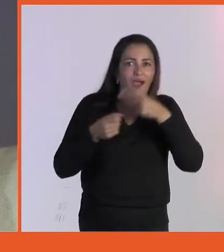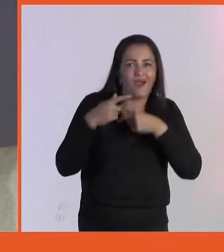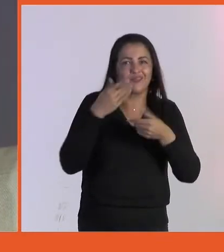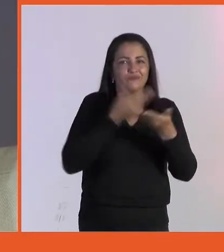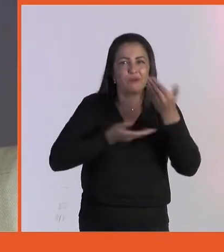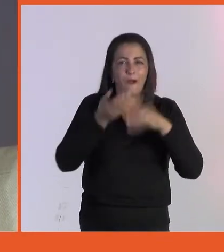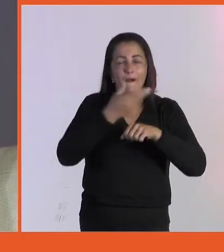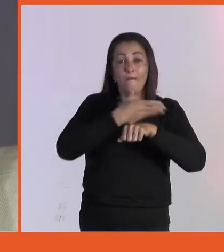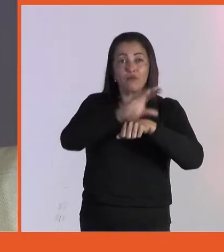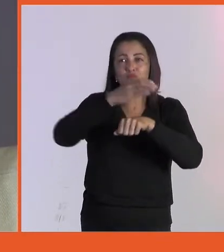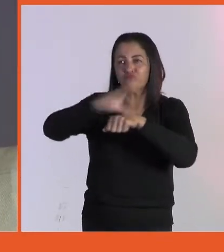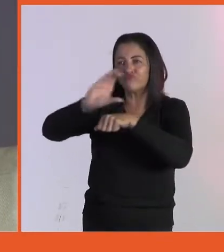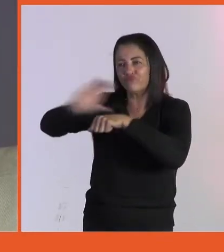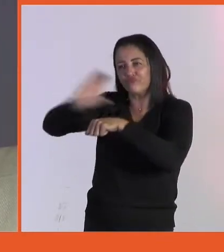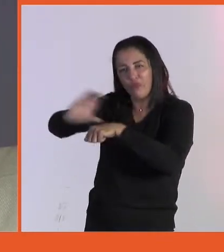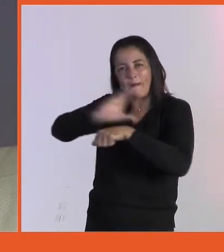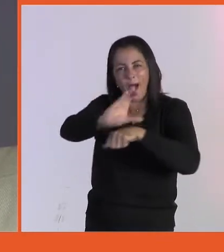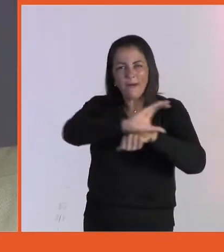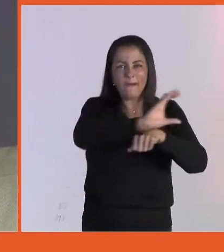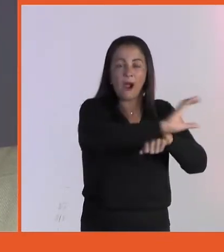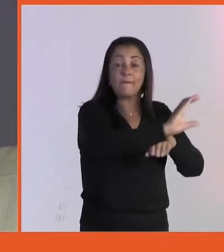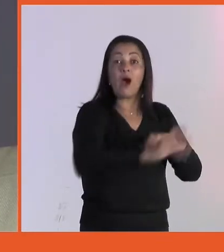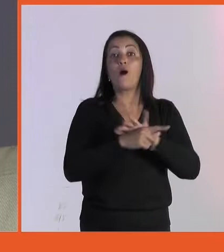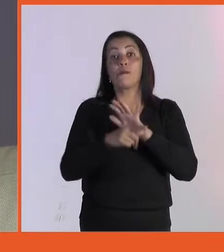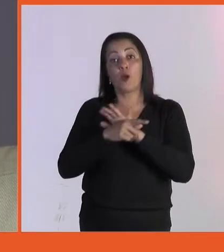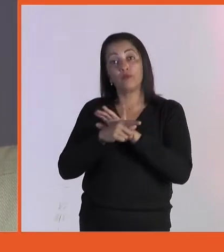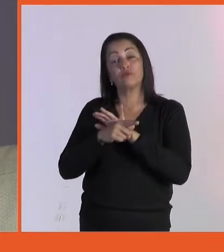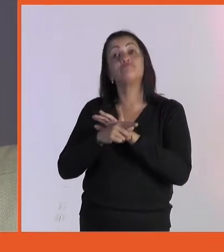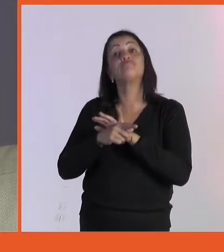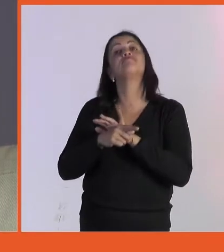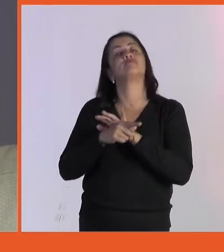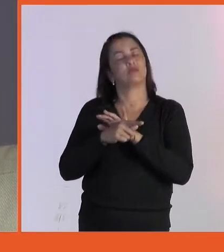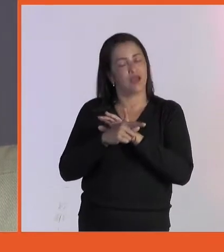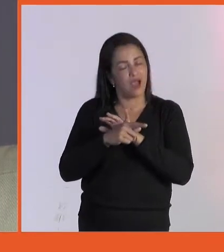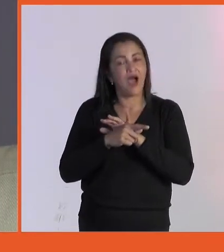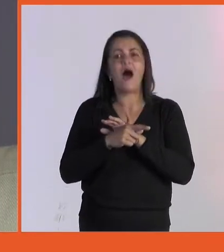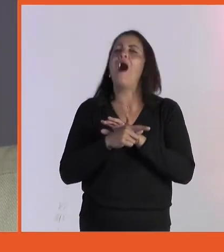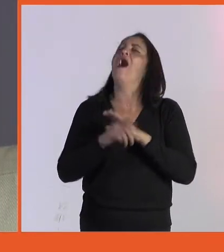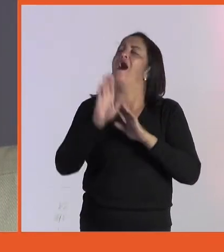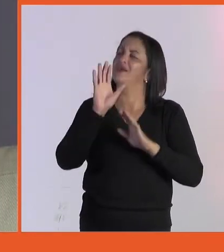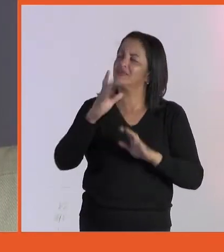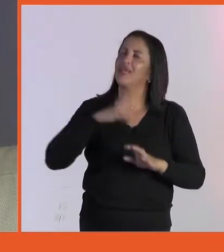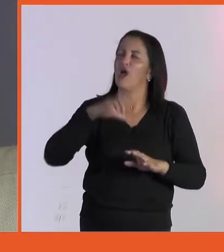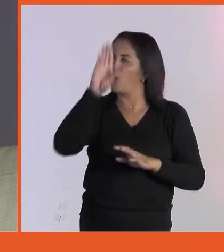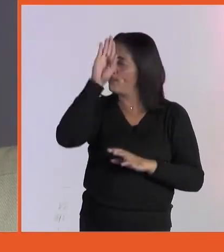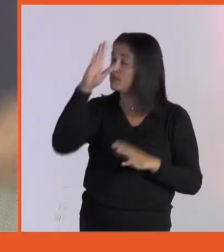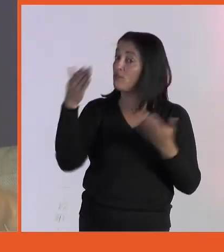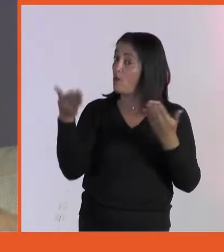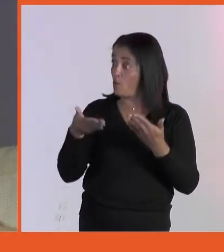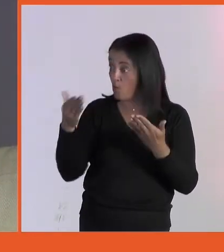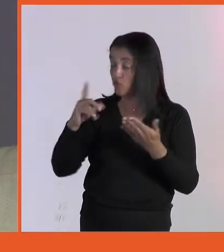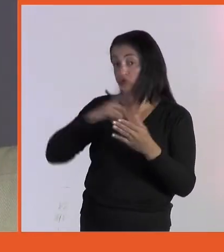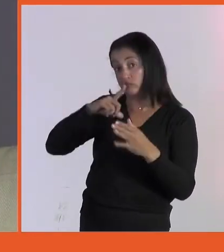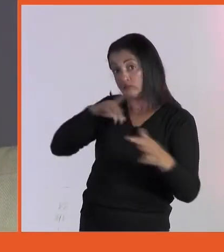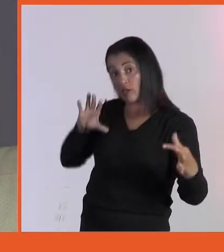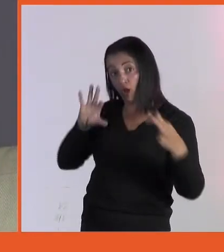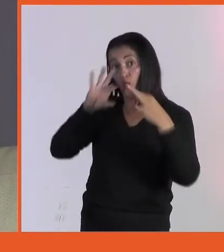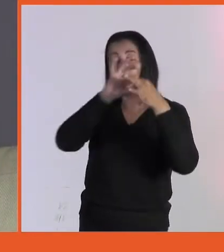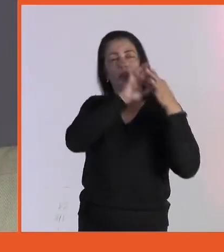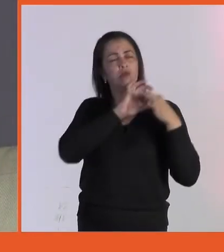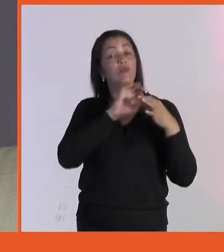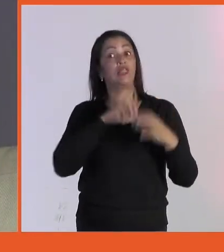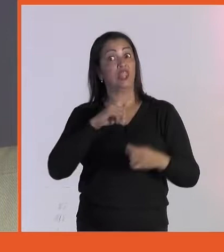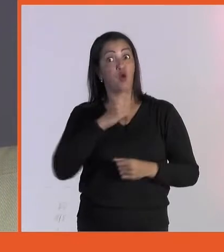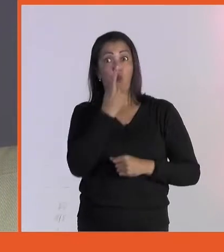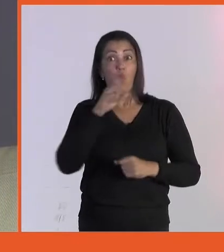divertia. Mas assim, não fechávamos nada com marca, que era o principal ali. Pô, a gente tem 1 milhão aqui de seguidores